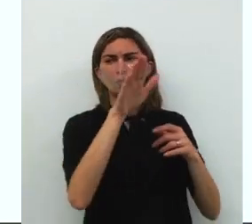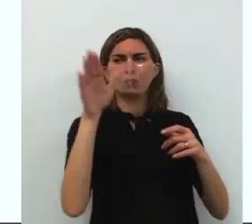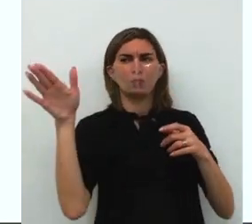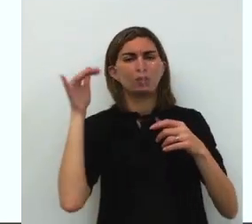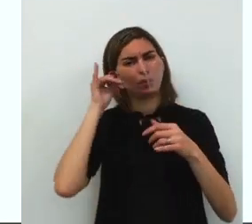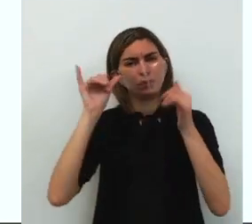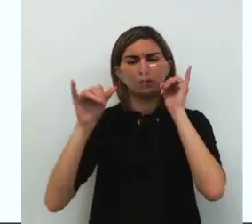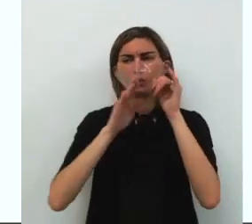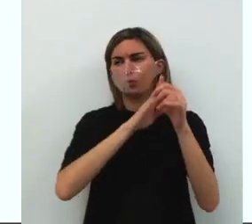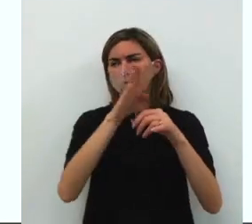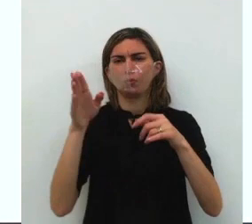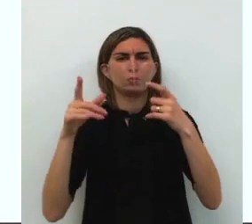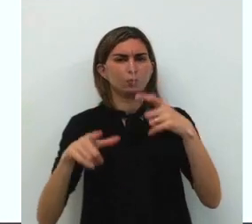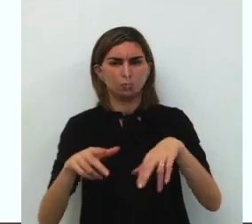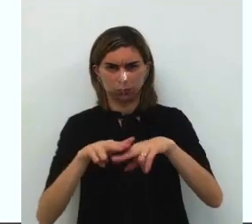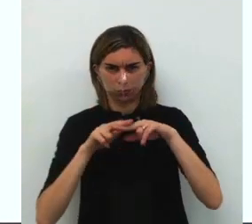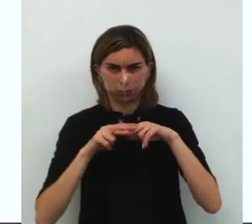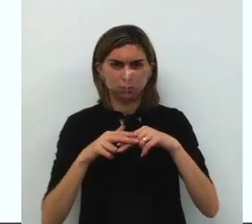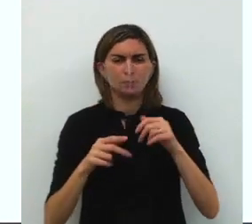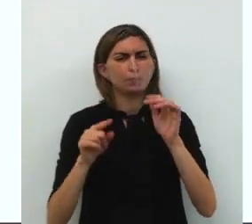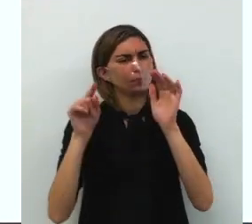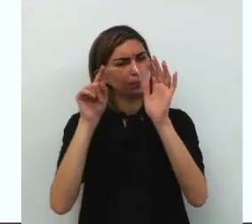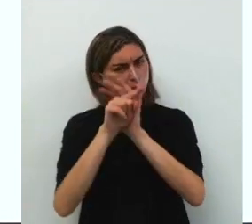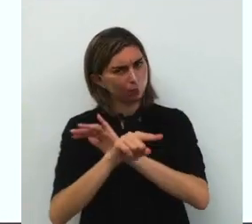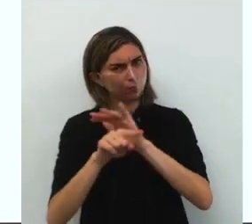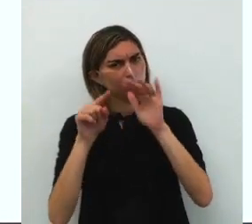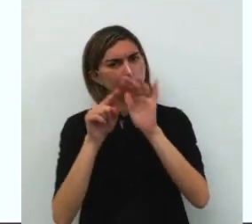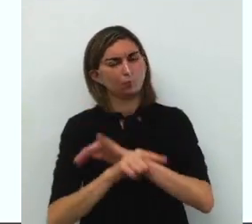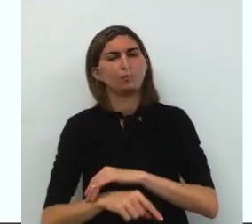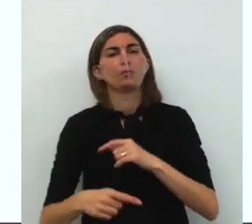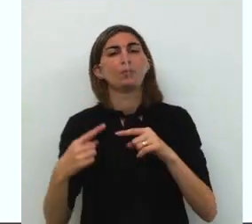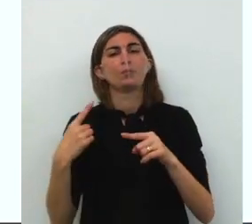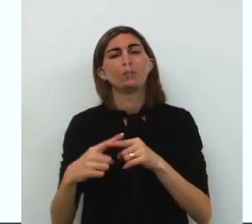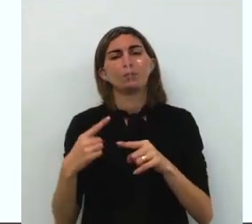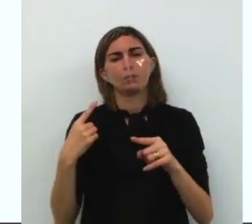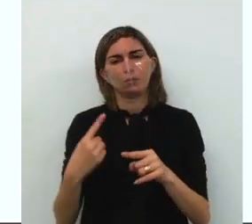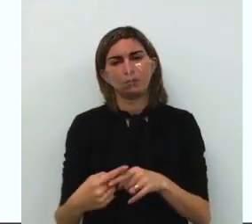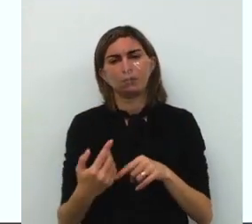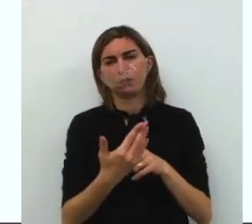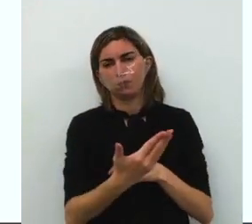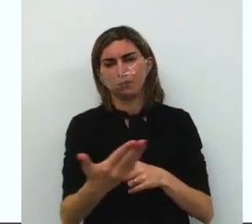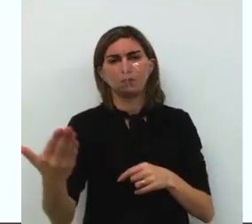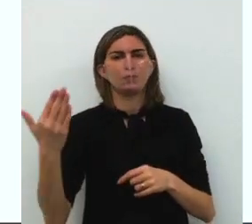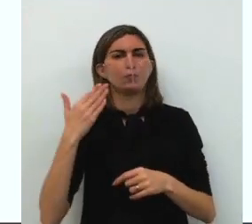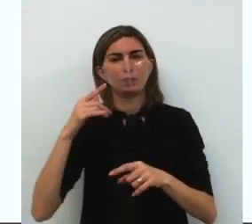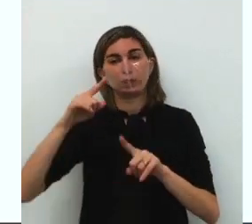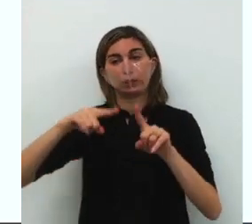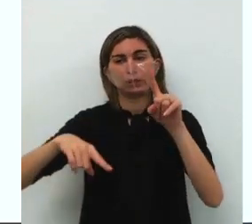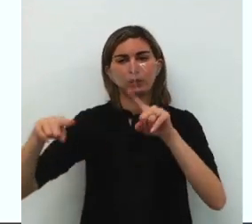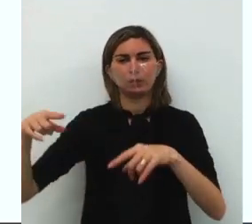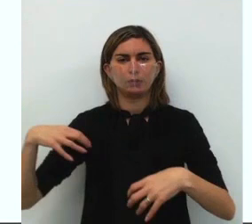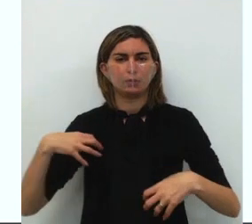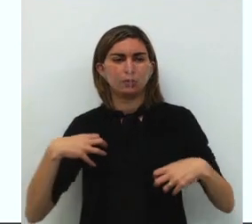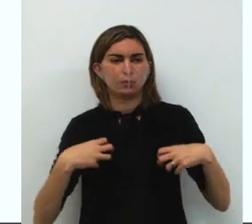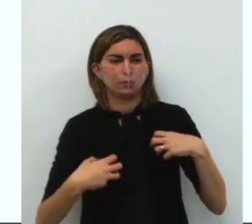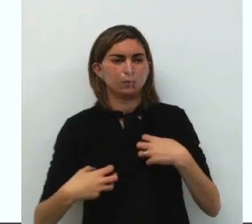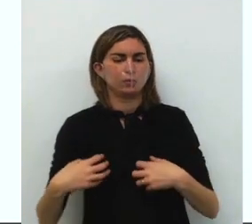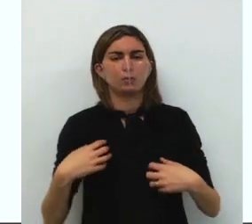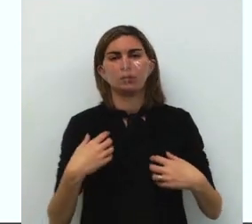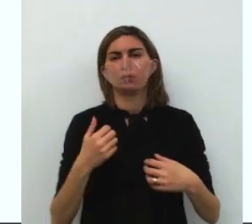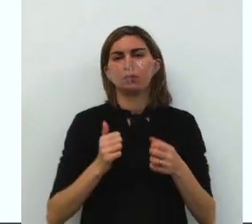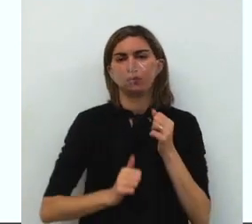deixou de ir a muitos lugares por conta dela? Perguntas desse tipo. Por quê? Você vê o nível de ansiedade,